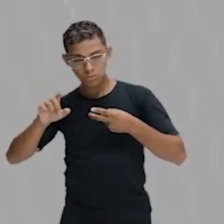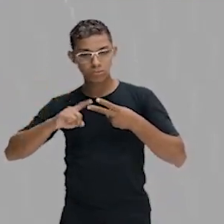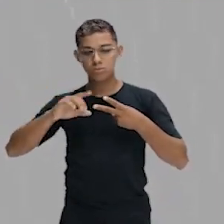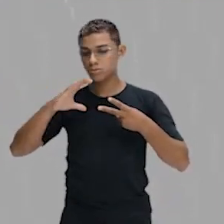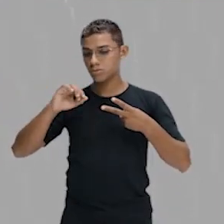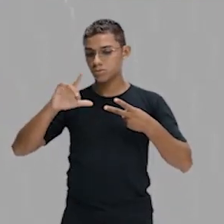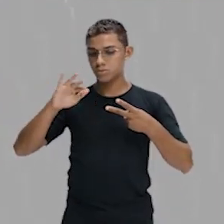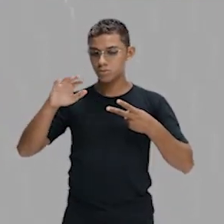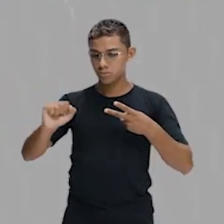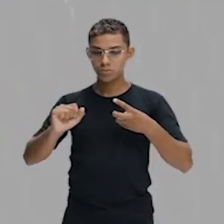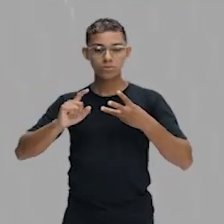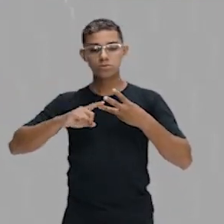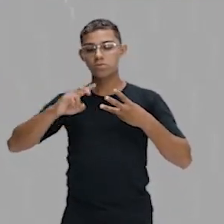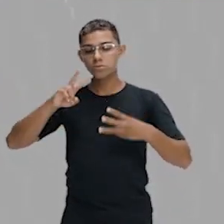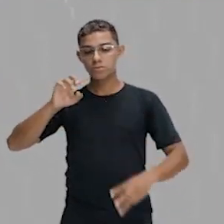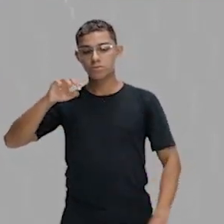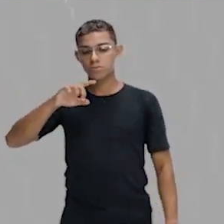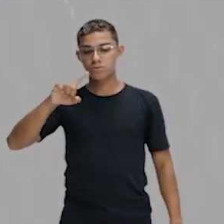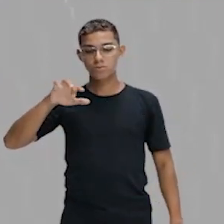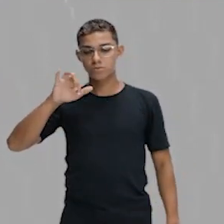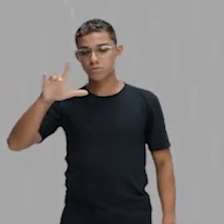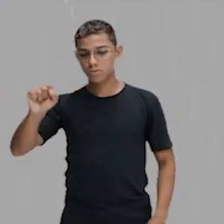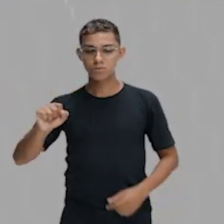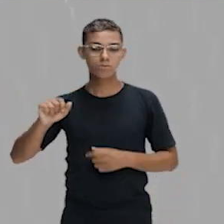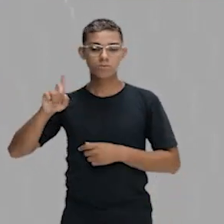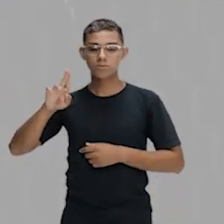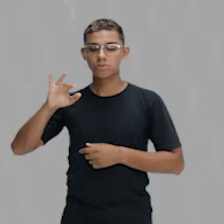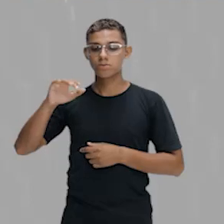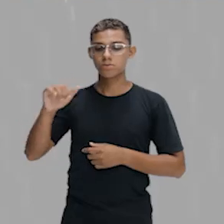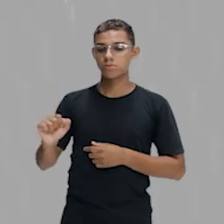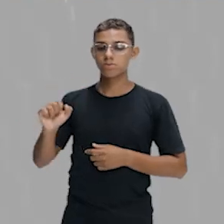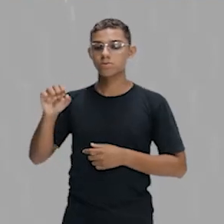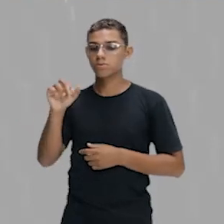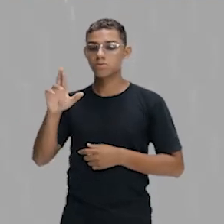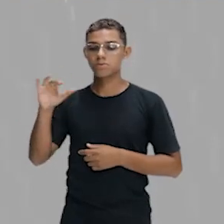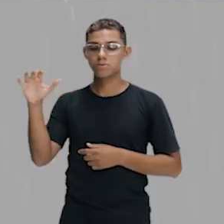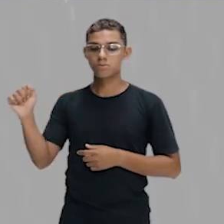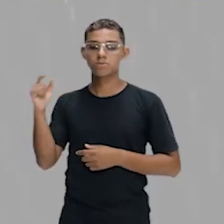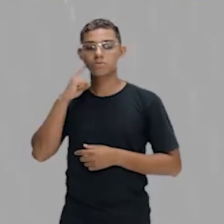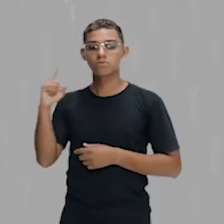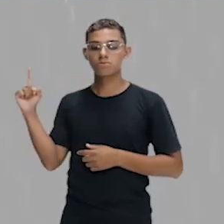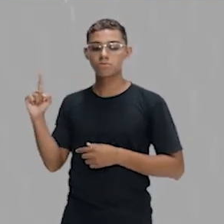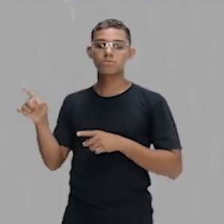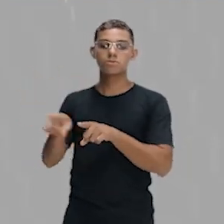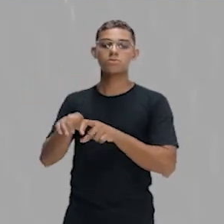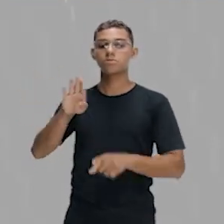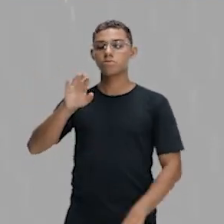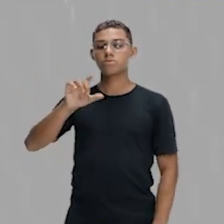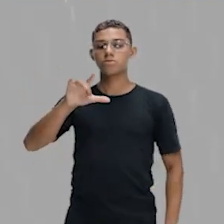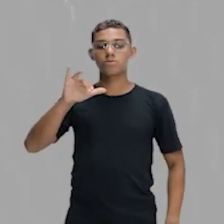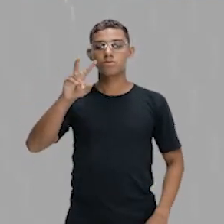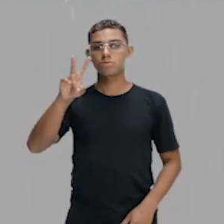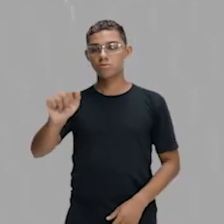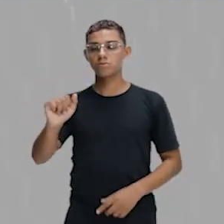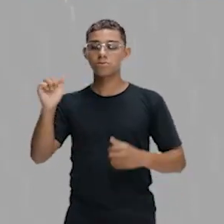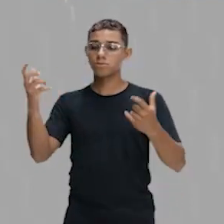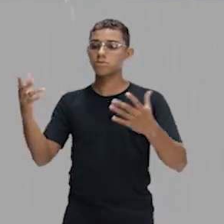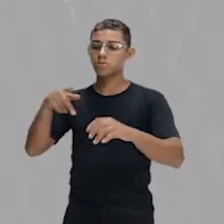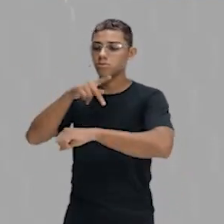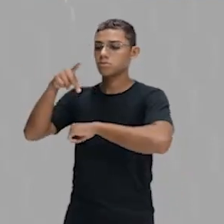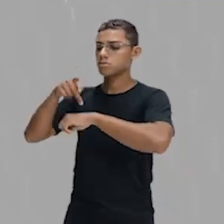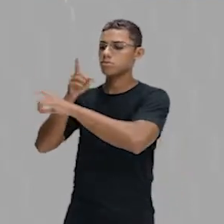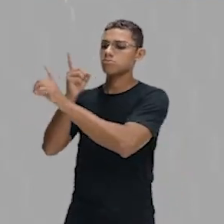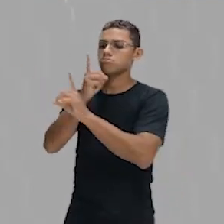Colômbia, Venezuela, Guiana, Suriname, Guiana Francesa e Bolívia. Esses são os países que nós